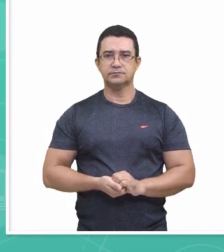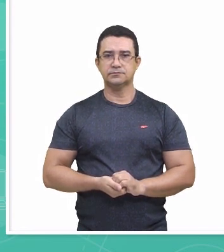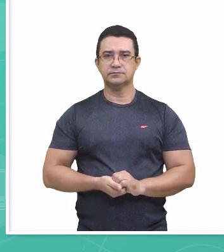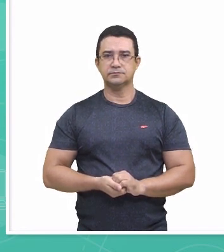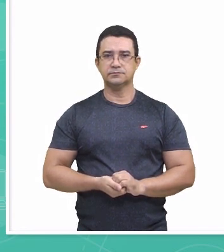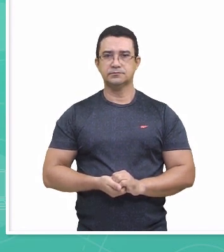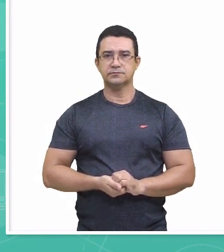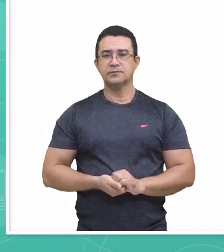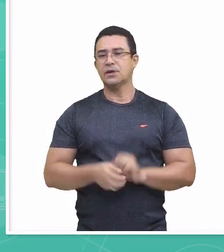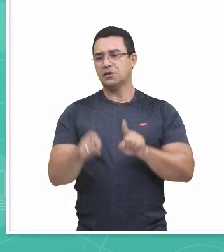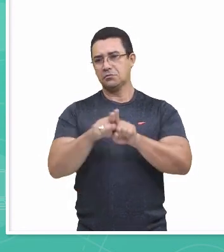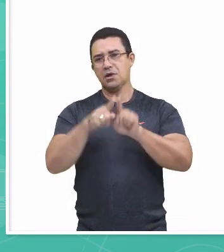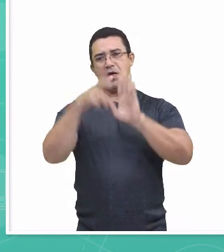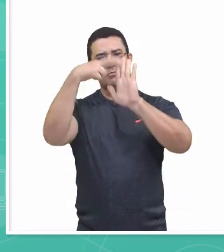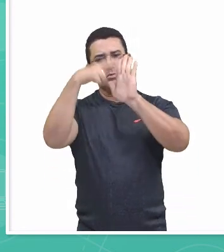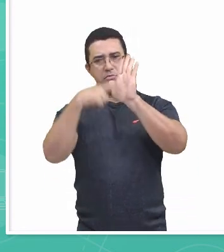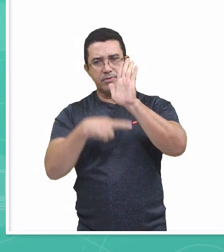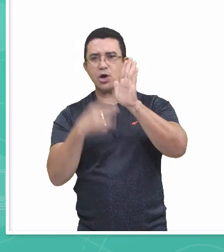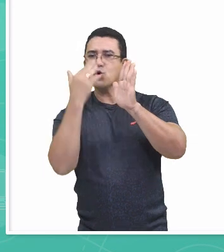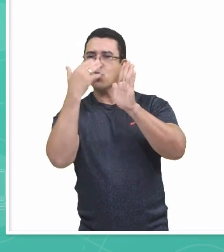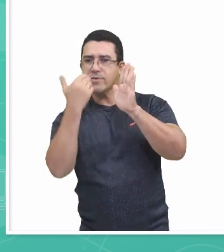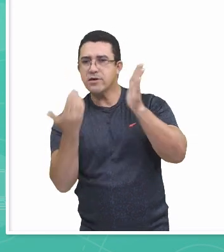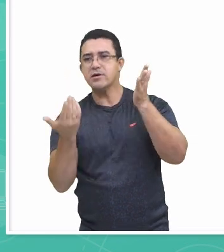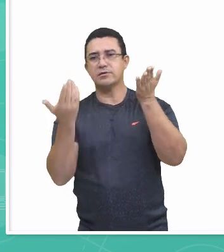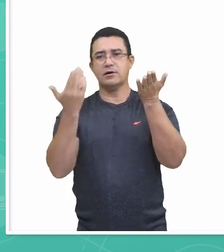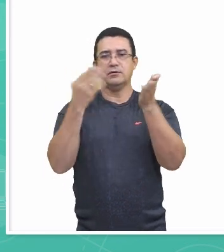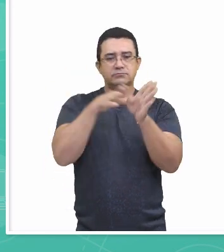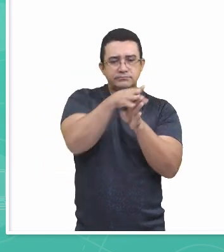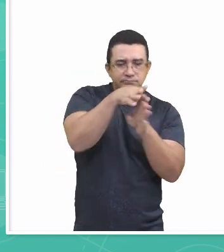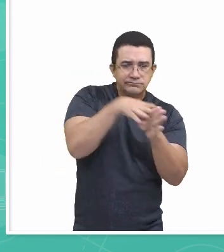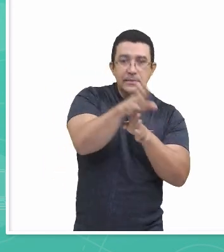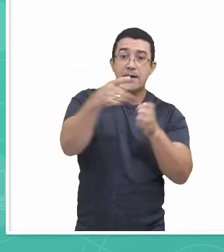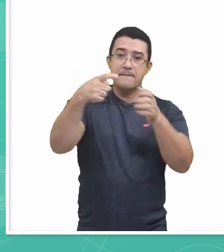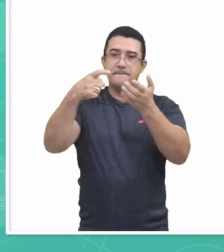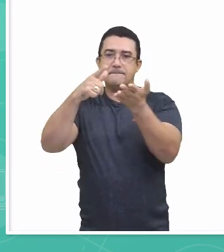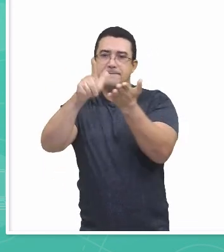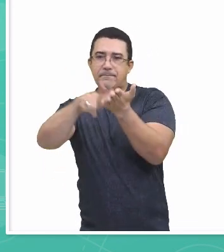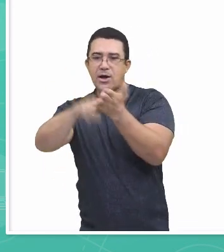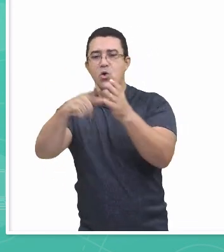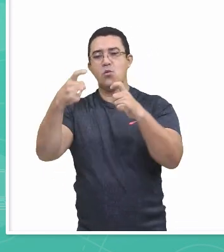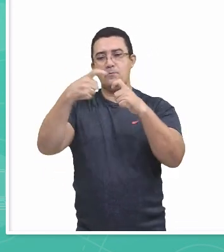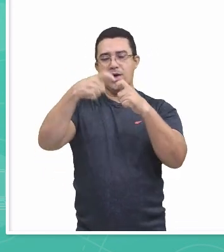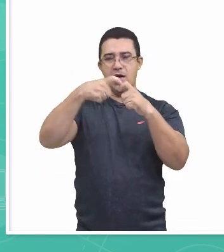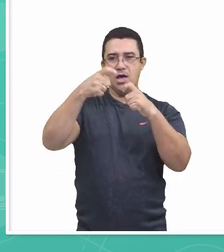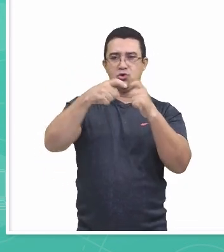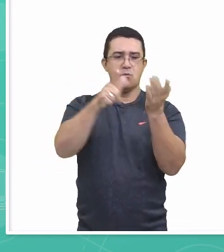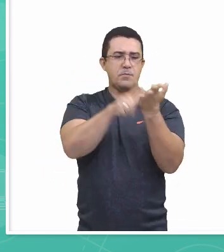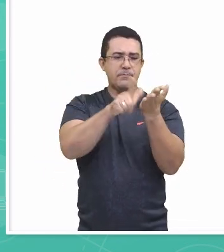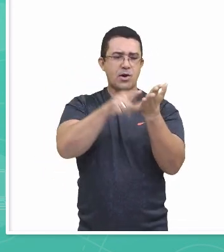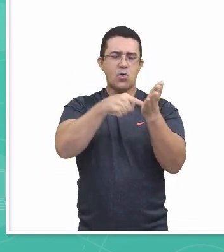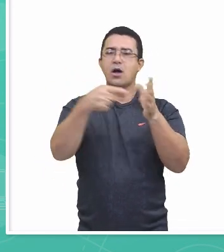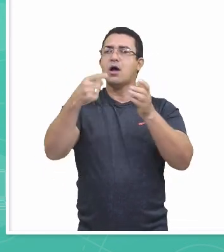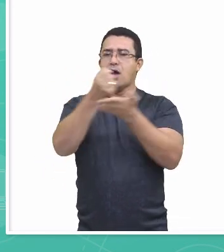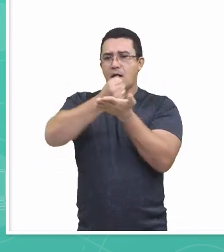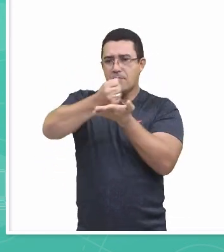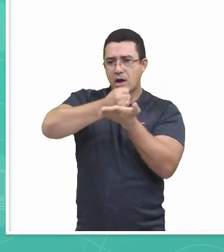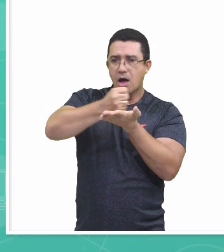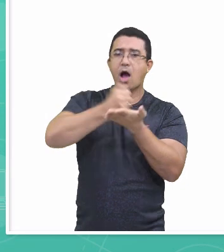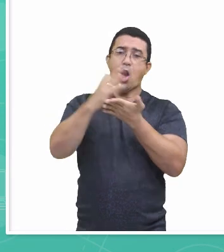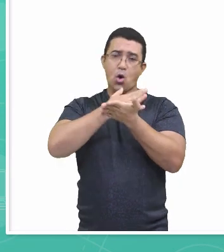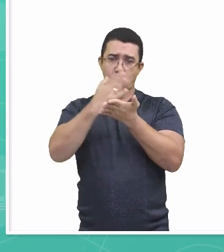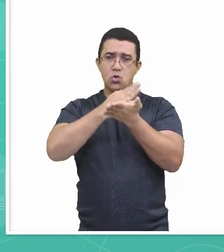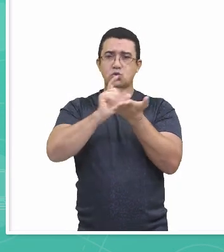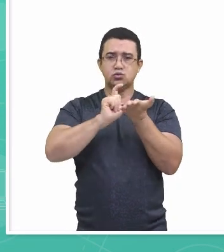receitas culinárias, manuais, receitas médicas, bulas de remédios, alguns tipos de